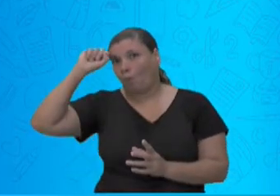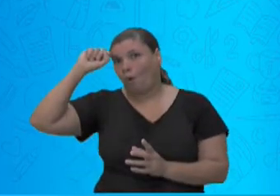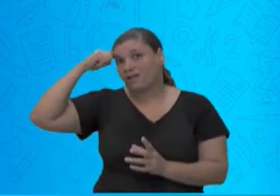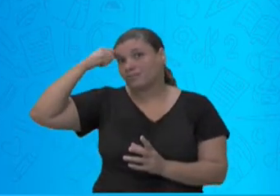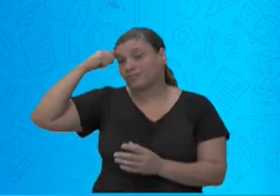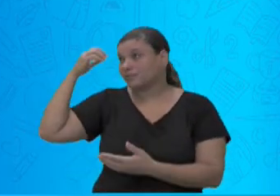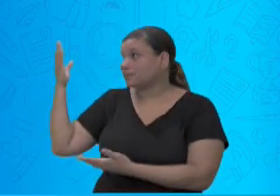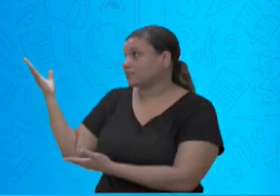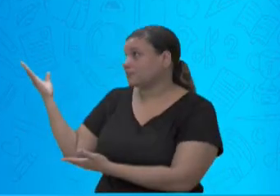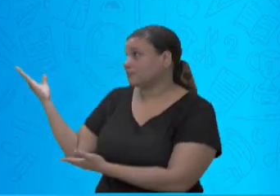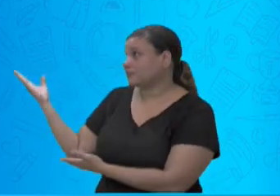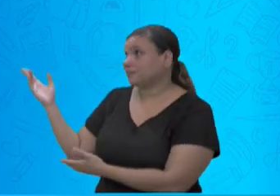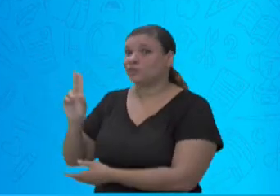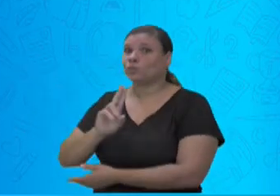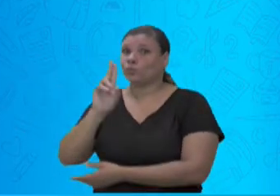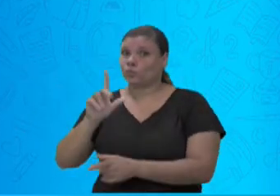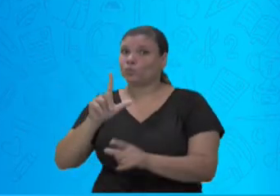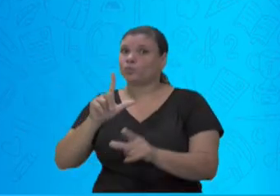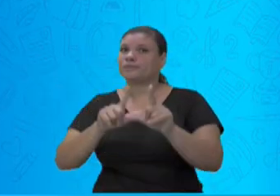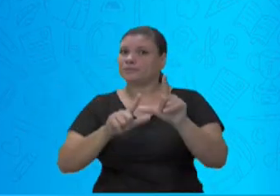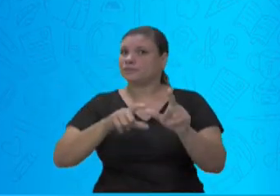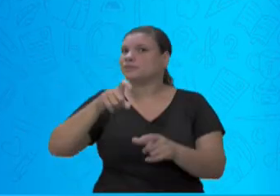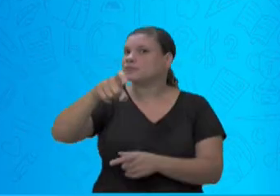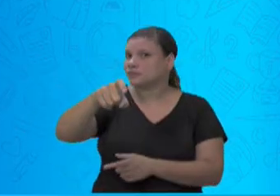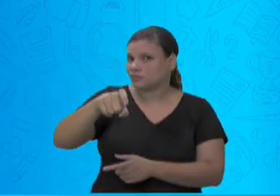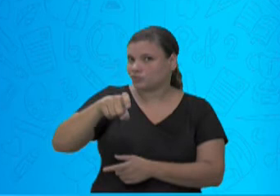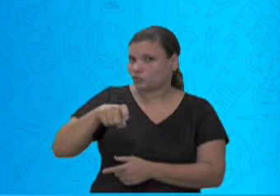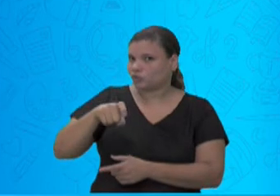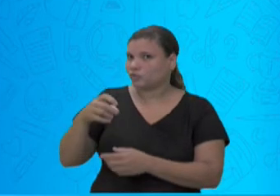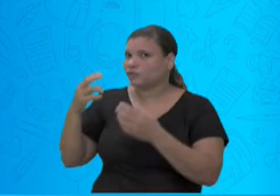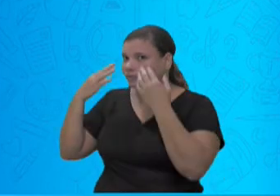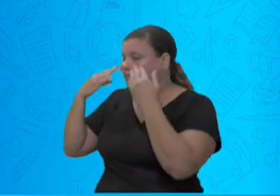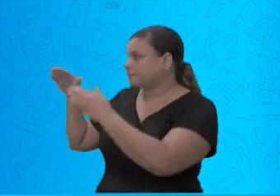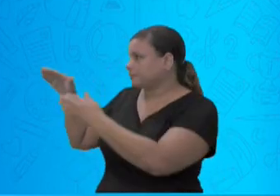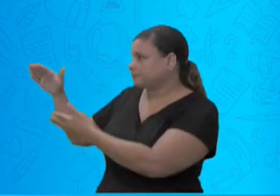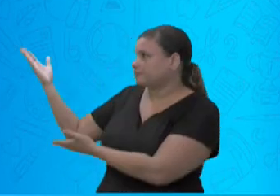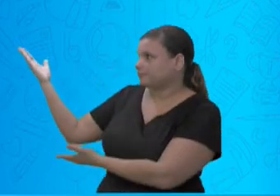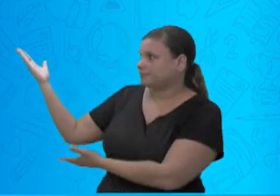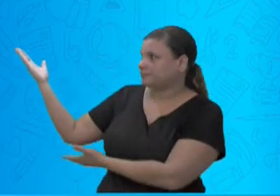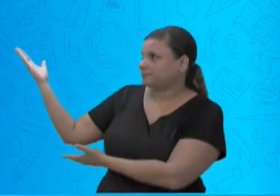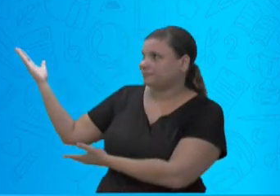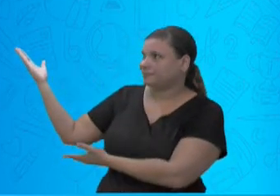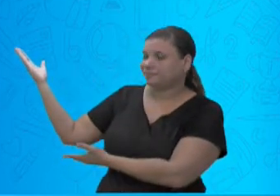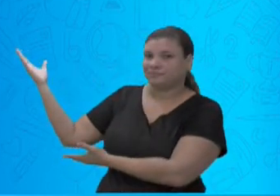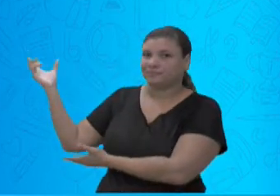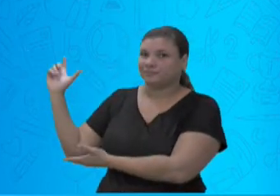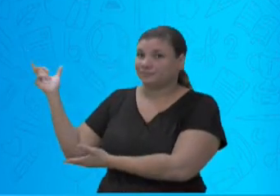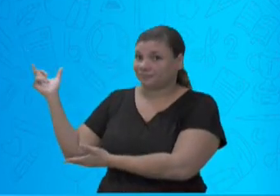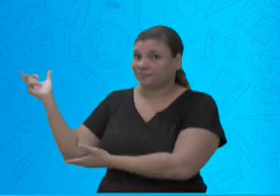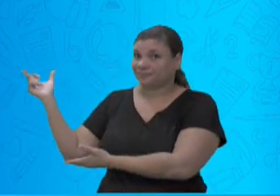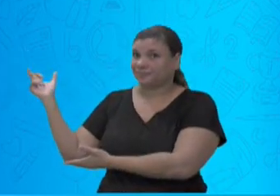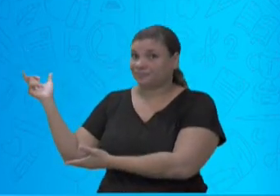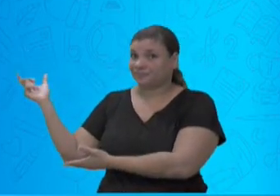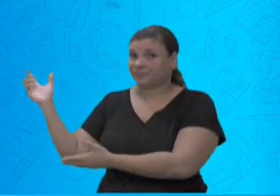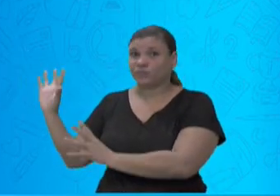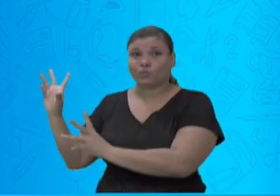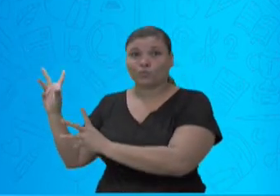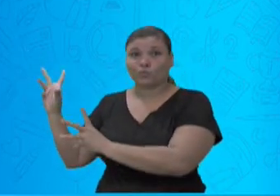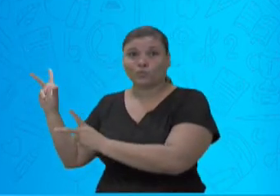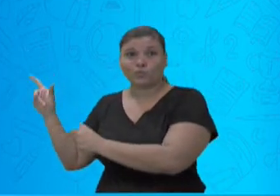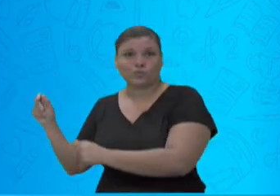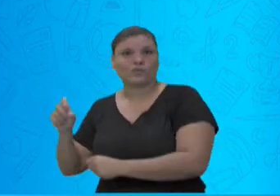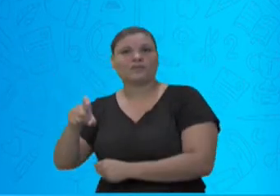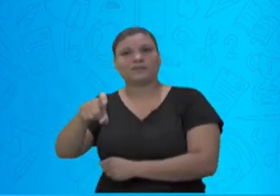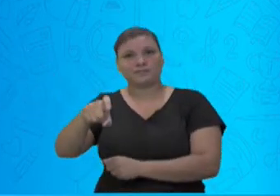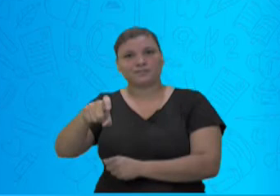utilizo X, como chavante, xará, xango,